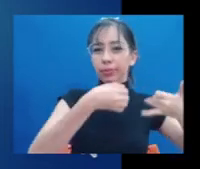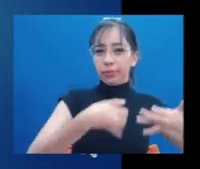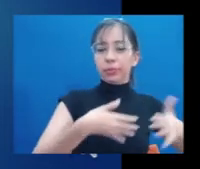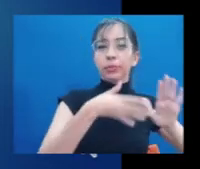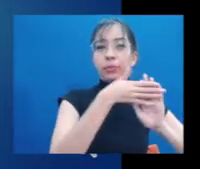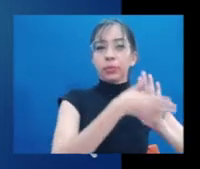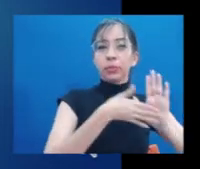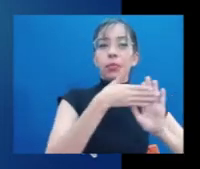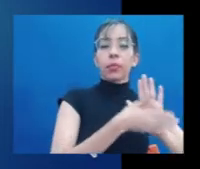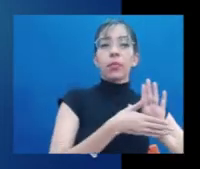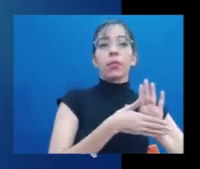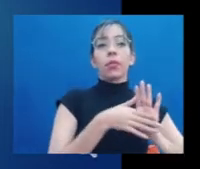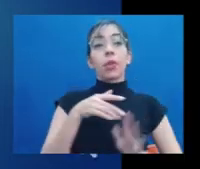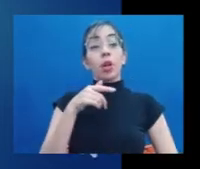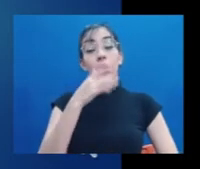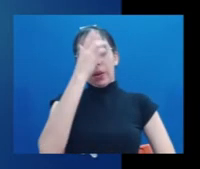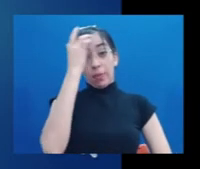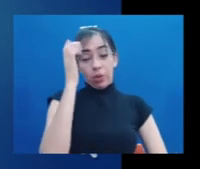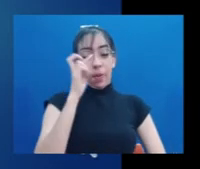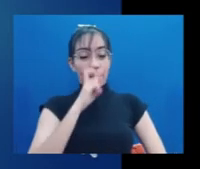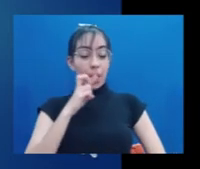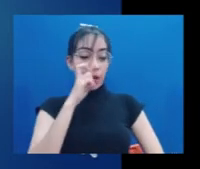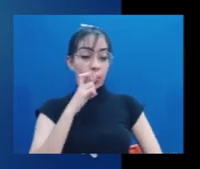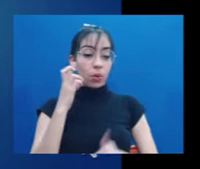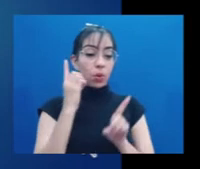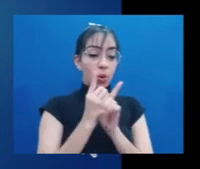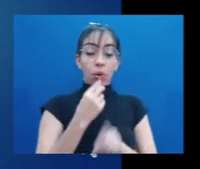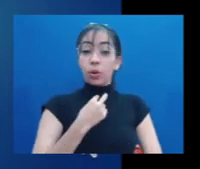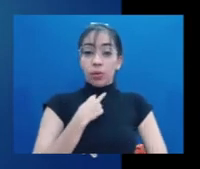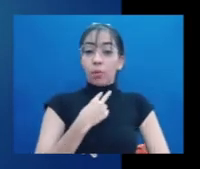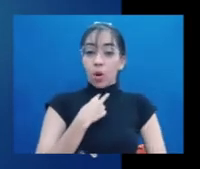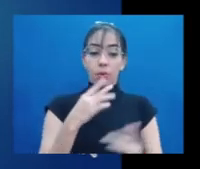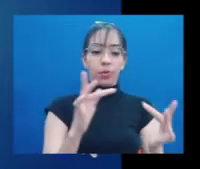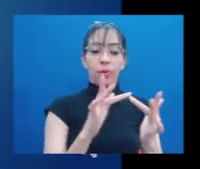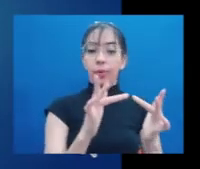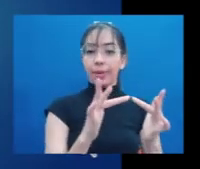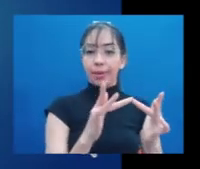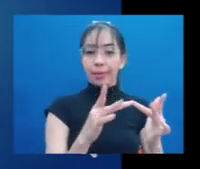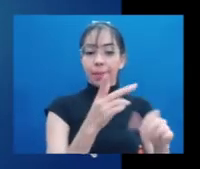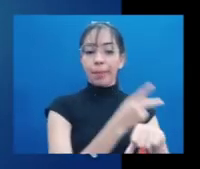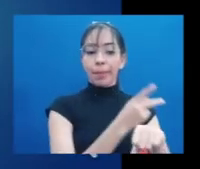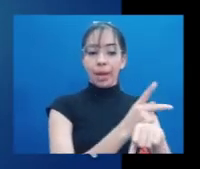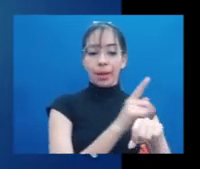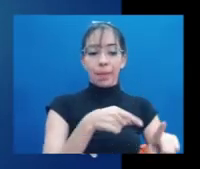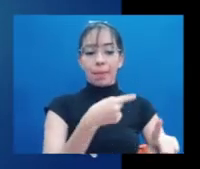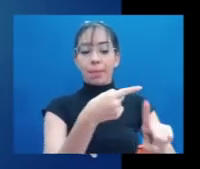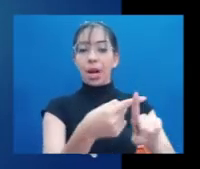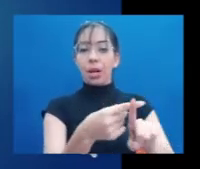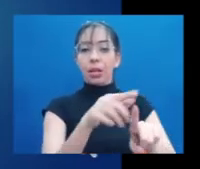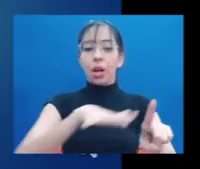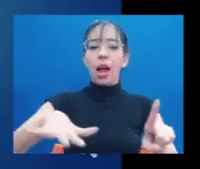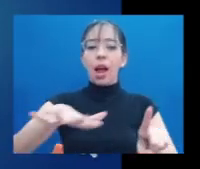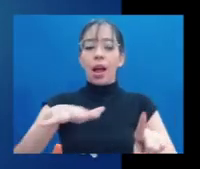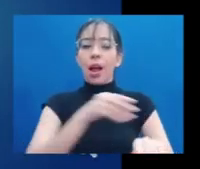instalou. O documento sugere que esse calor propagado pela pedra entrou em contato com o papelão, como já foi citado aqui várias vezes, e o perito informou